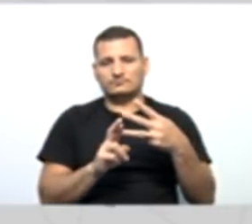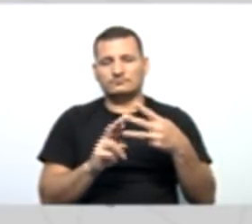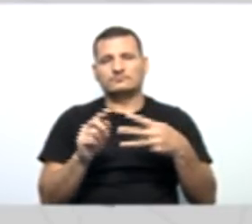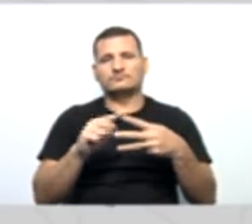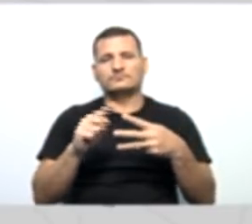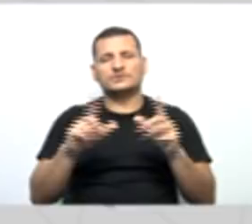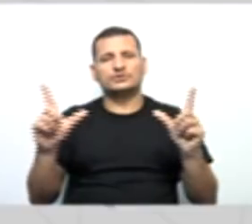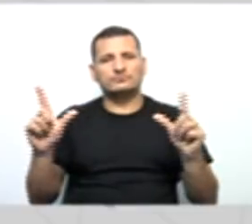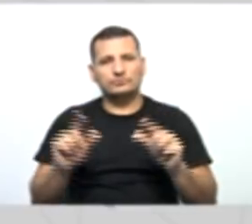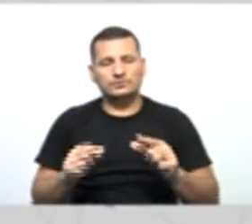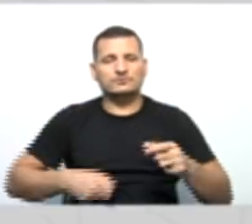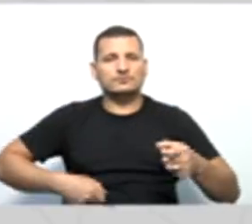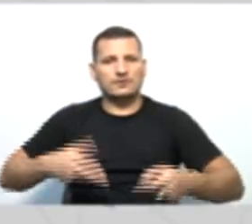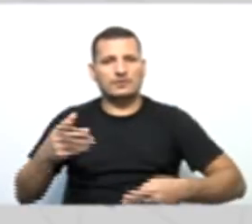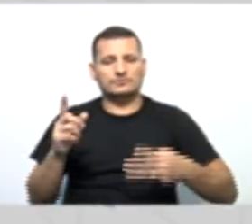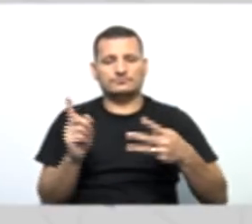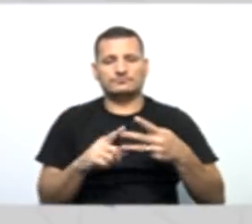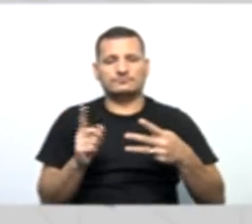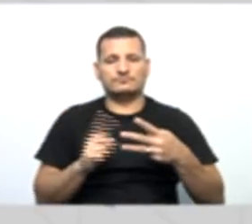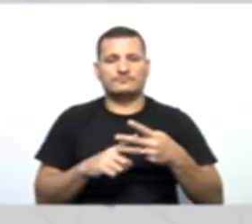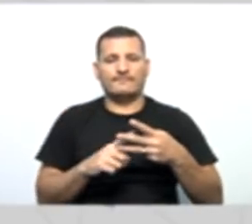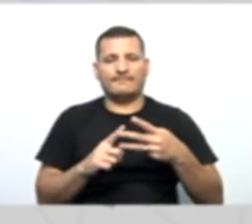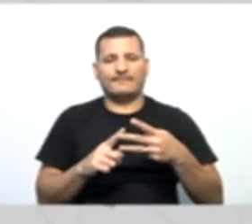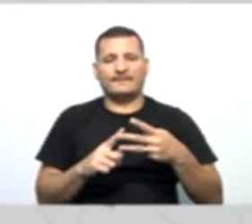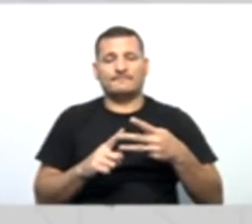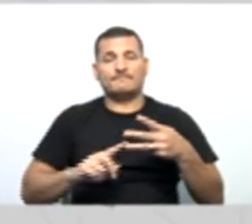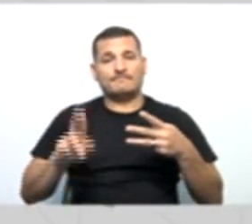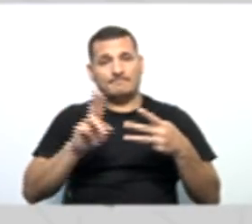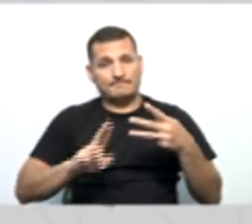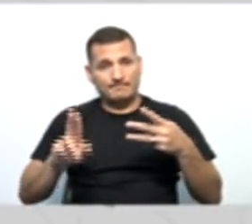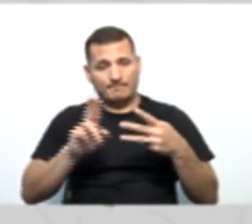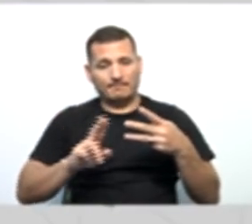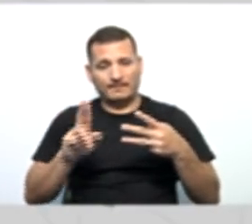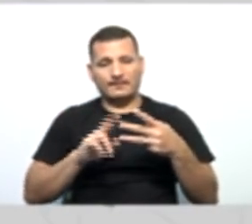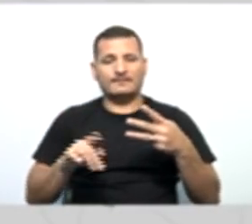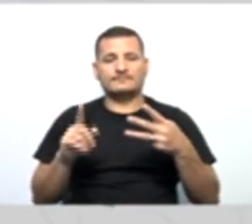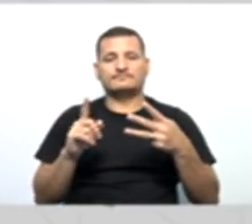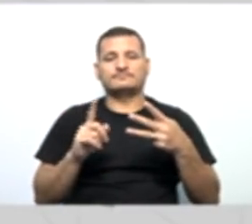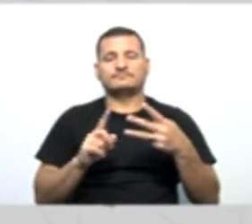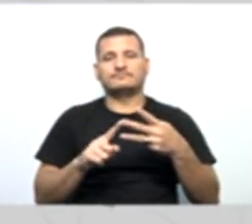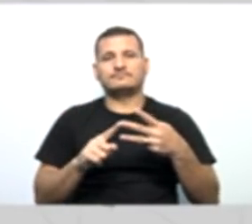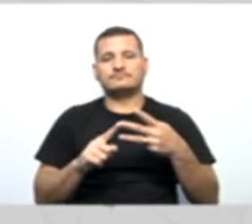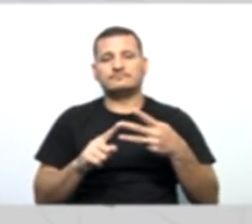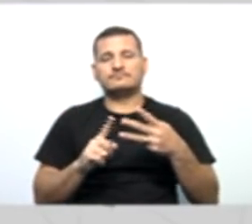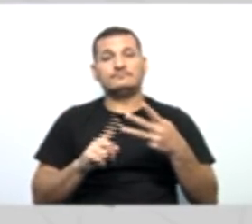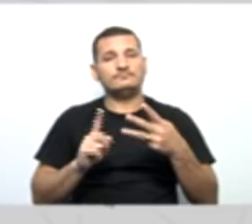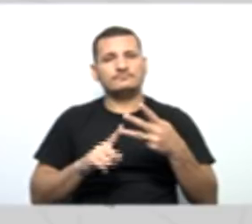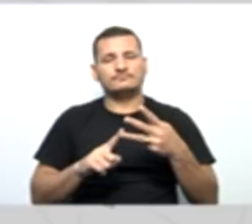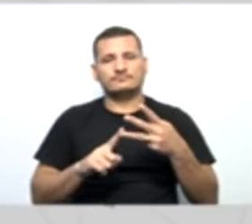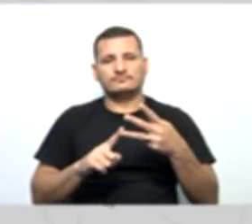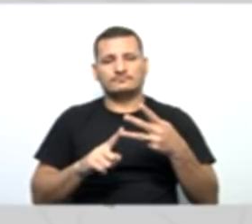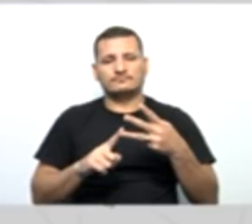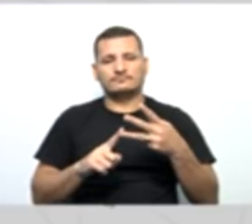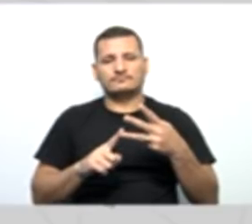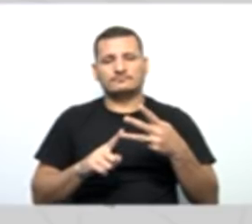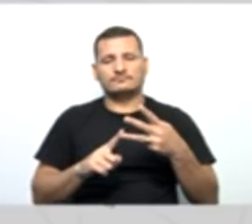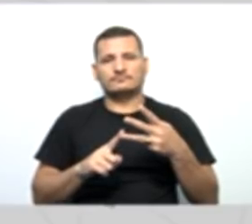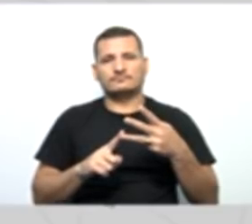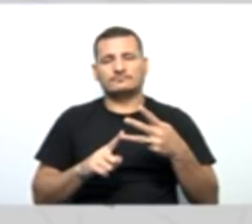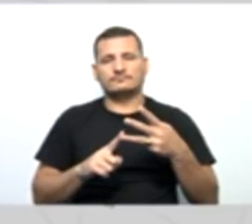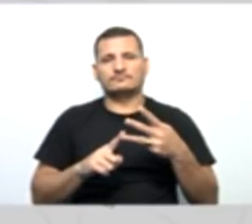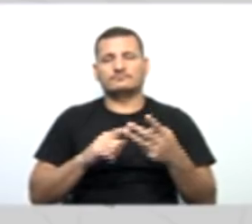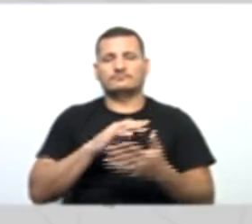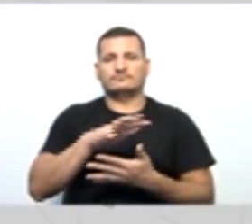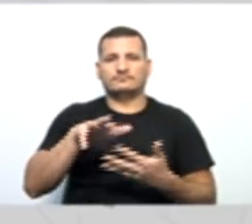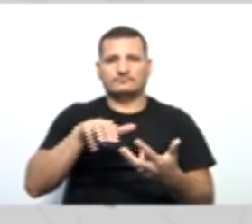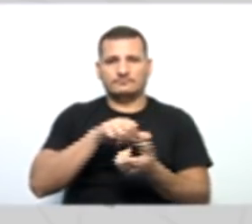mais o desperdício, reduzir cada vez mais a aquisição de matéria-prima. Reutilização, olha aí, né? É você